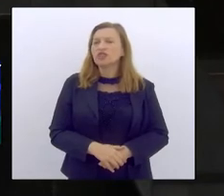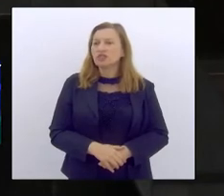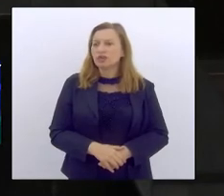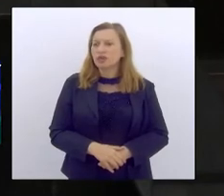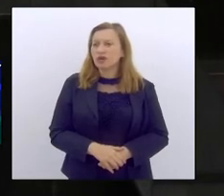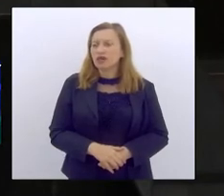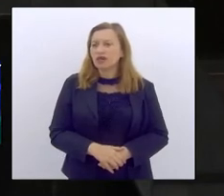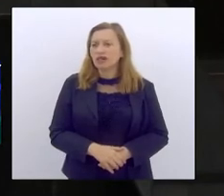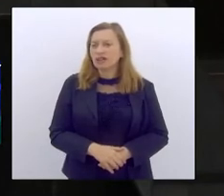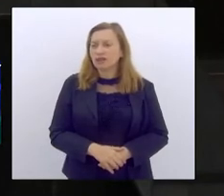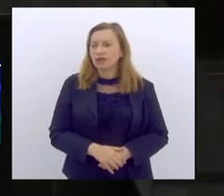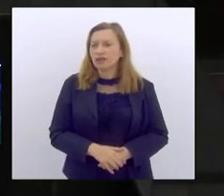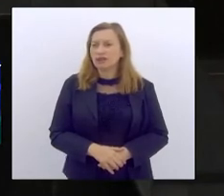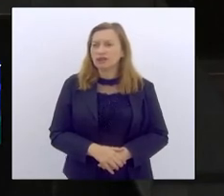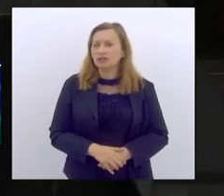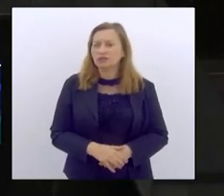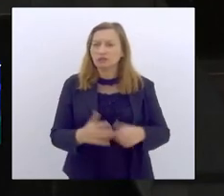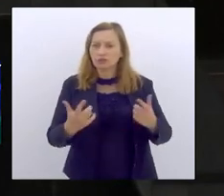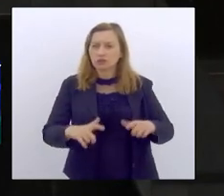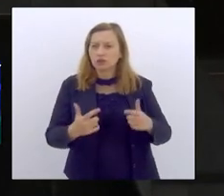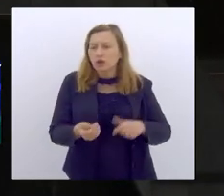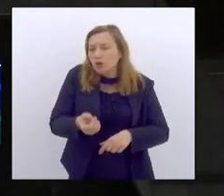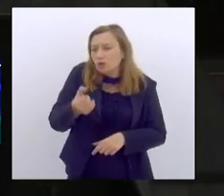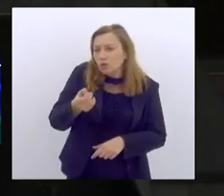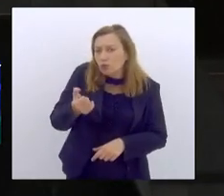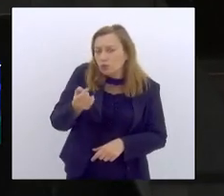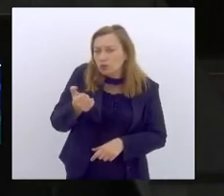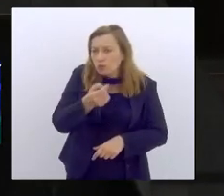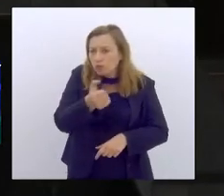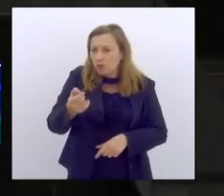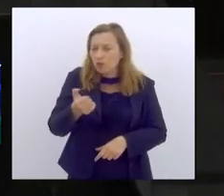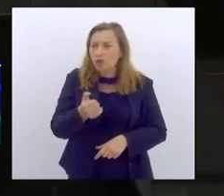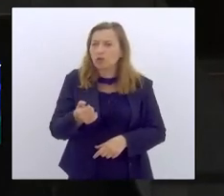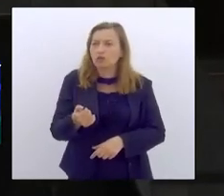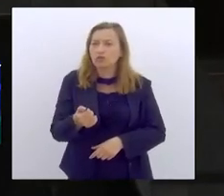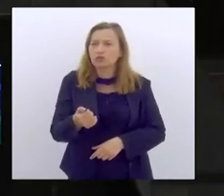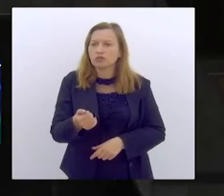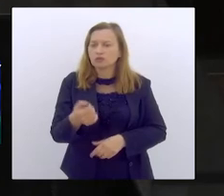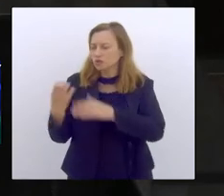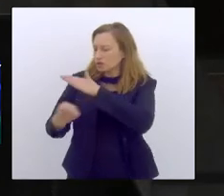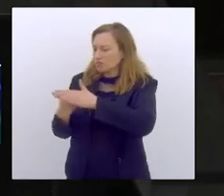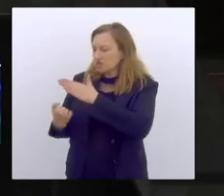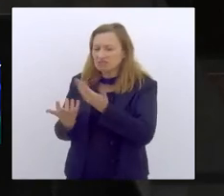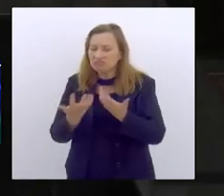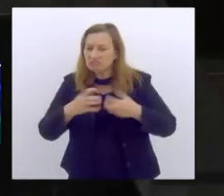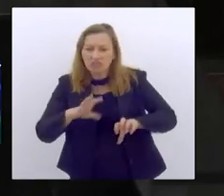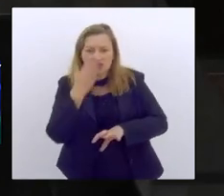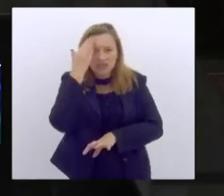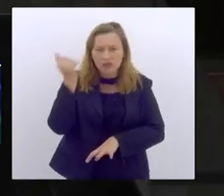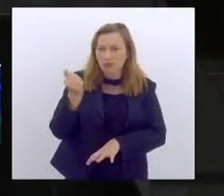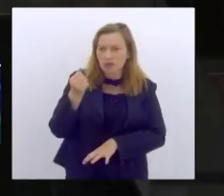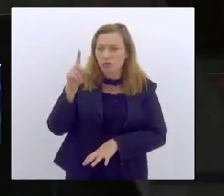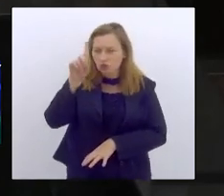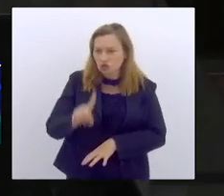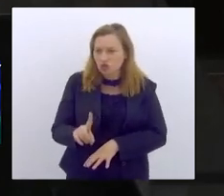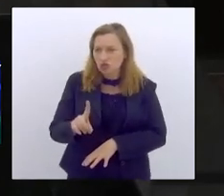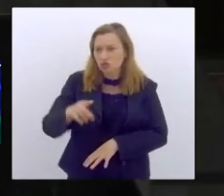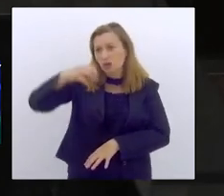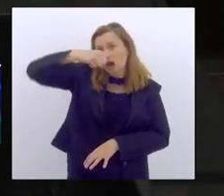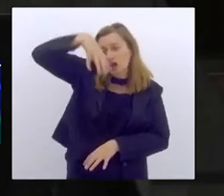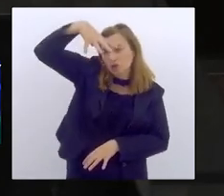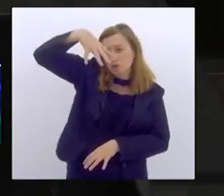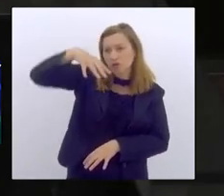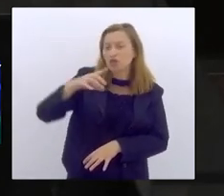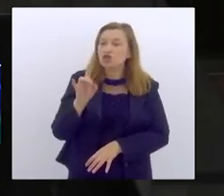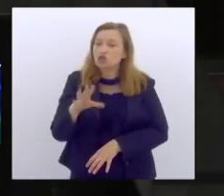capacidade mas que uma localidade com um pouco de acidente a concessionária não quer saber de garantir o direito à luz elétrica